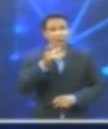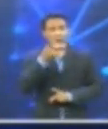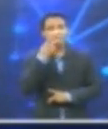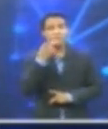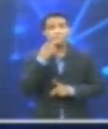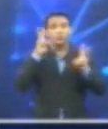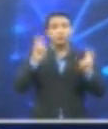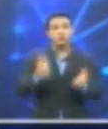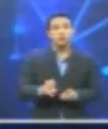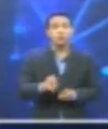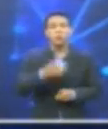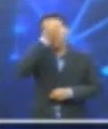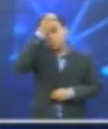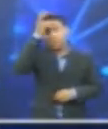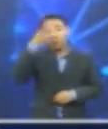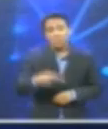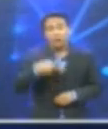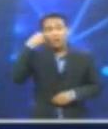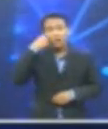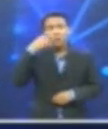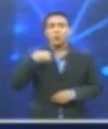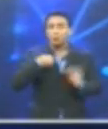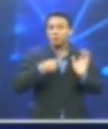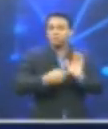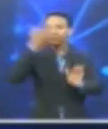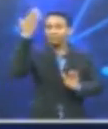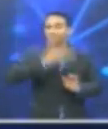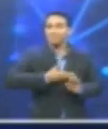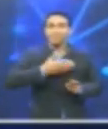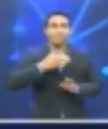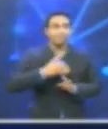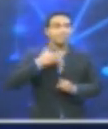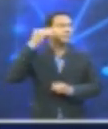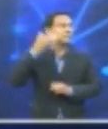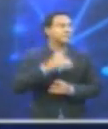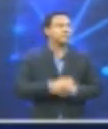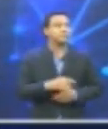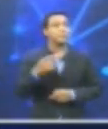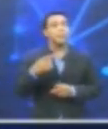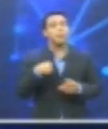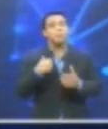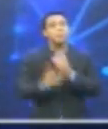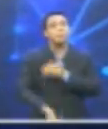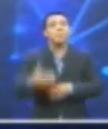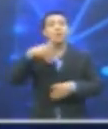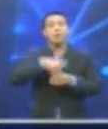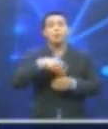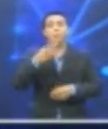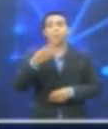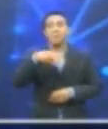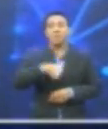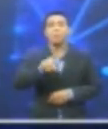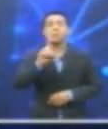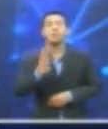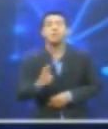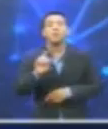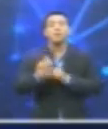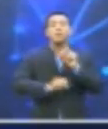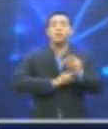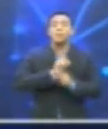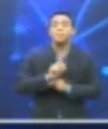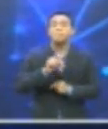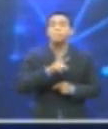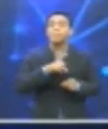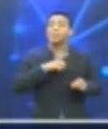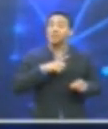prova da minha superioridade. Perdi a eleição com o candidato do PMDB, ele como candidato do PDT e logo